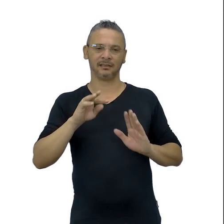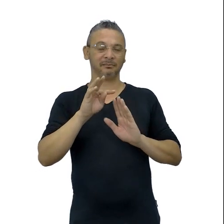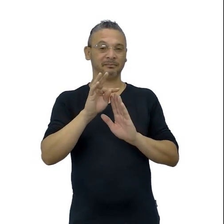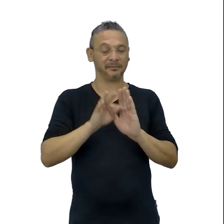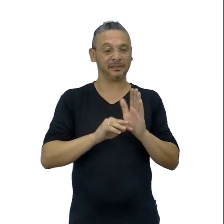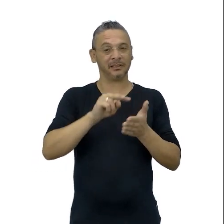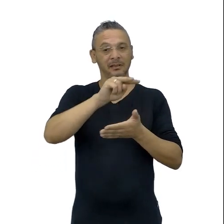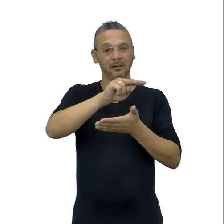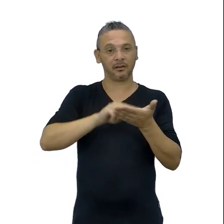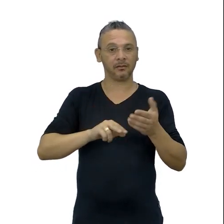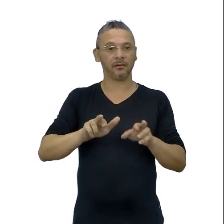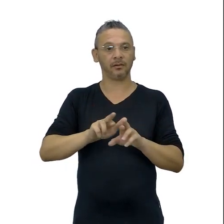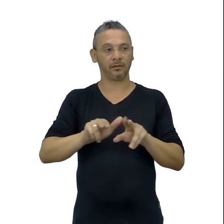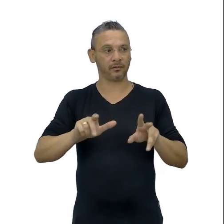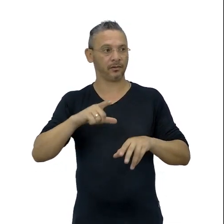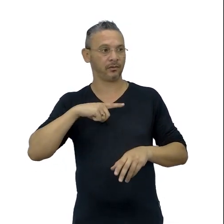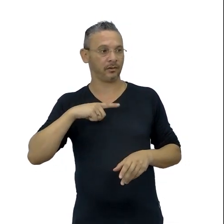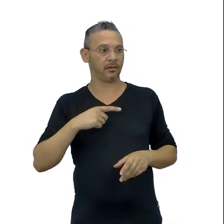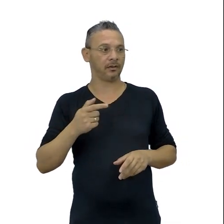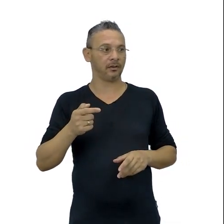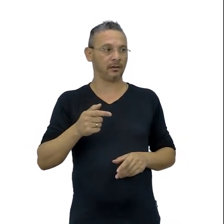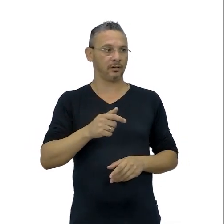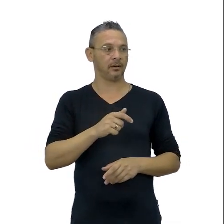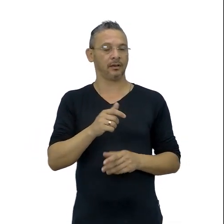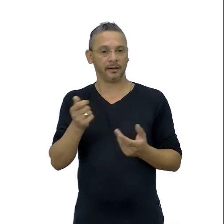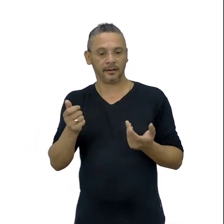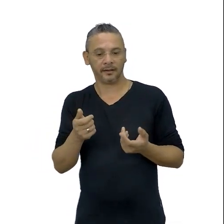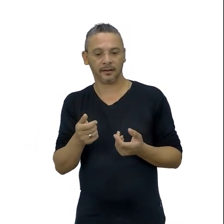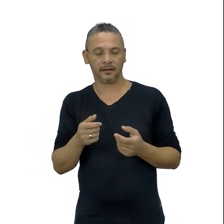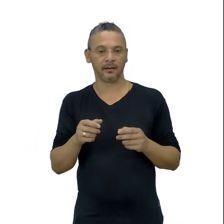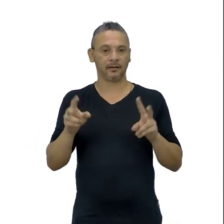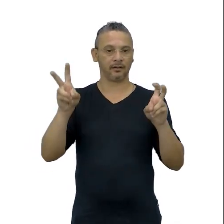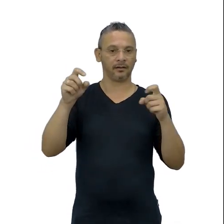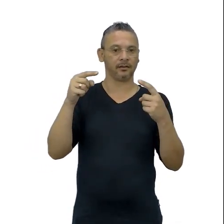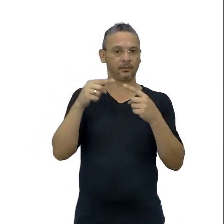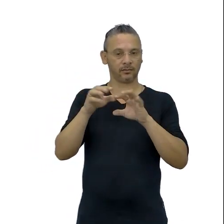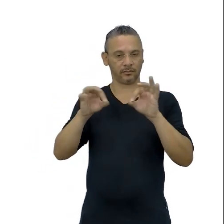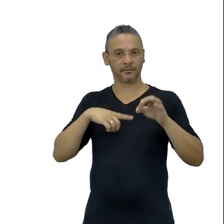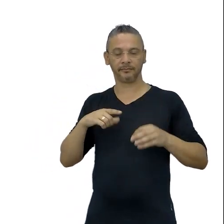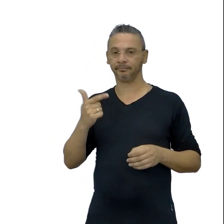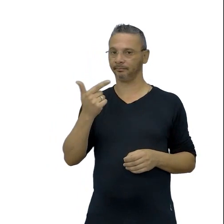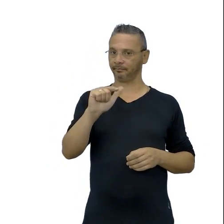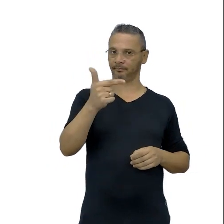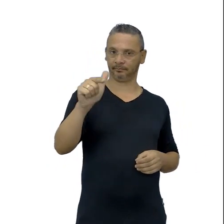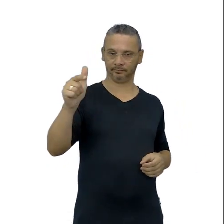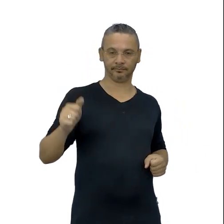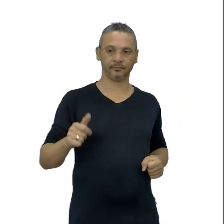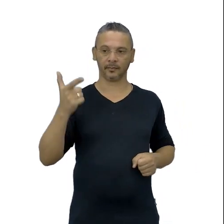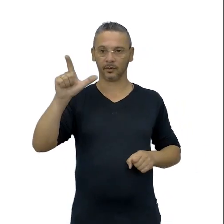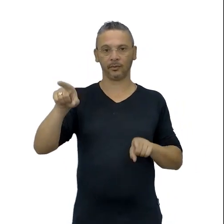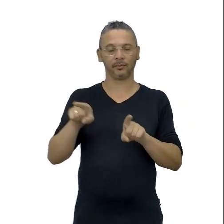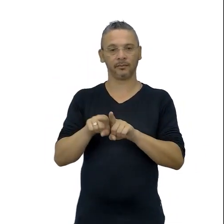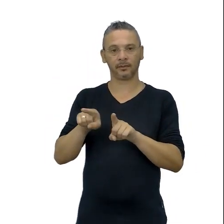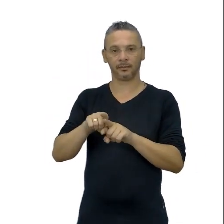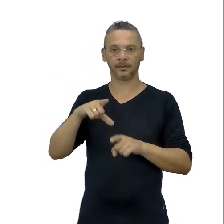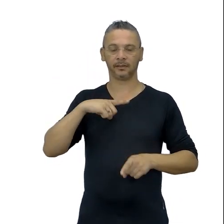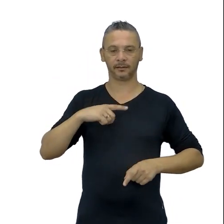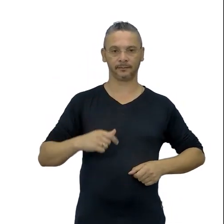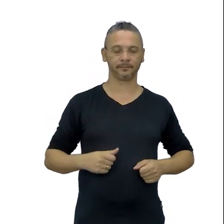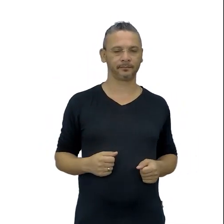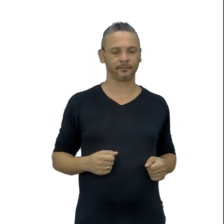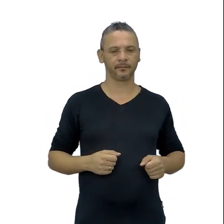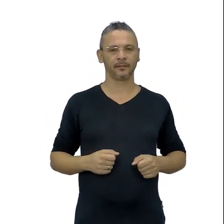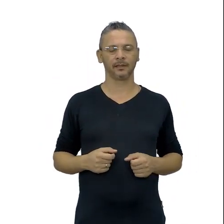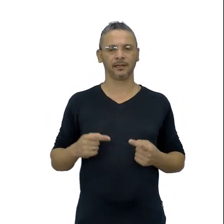leitura. Falei, melhor não tocar no assunto, porque não surgiu o momento, né? E em outras turmas, sim. Então,